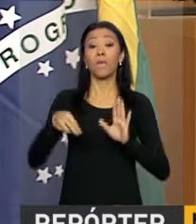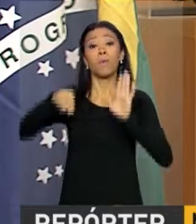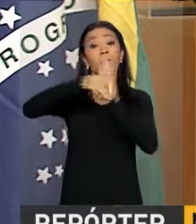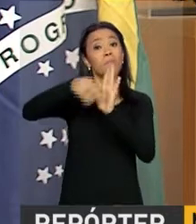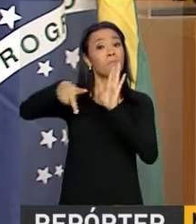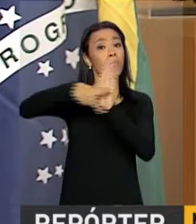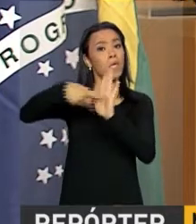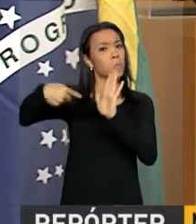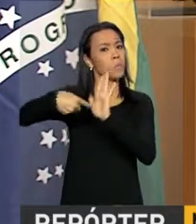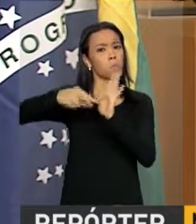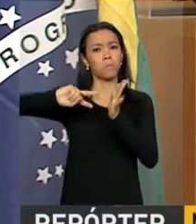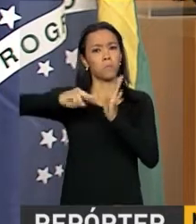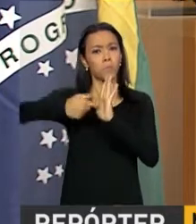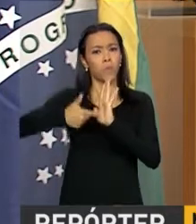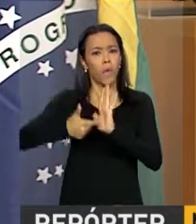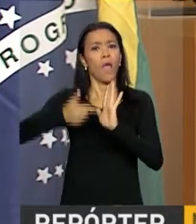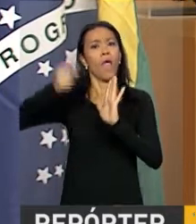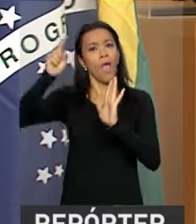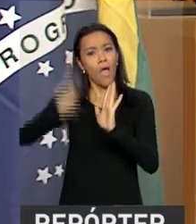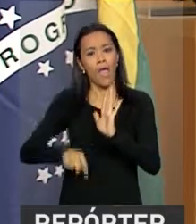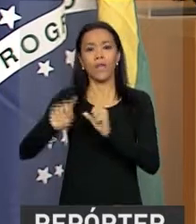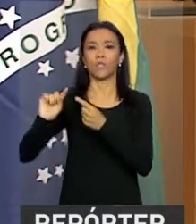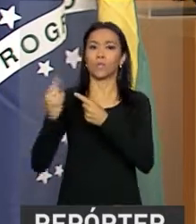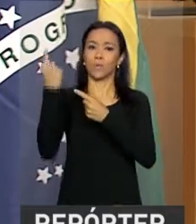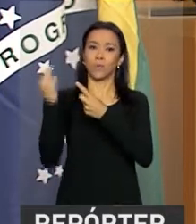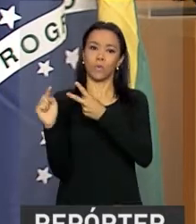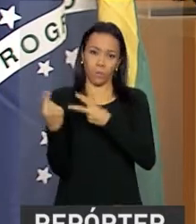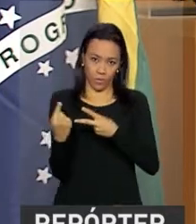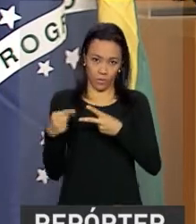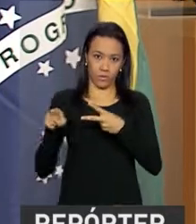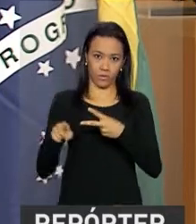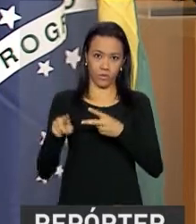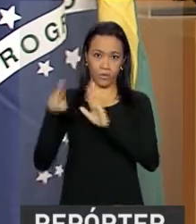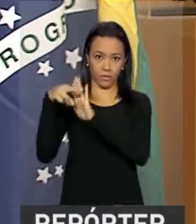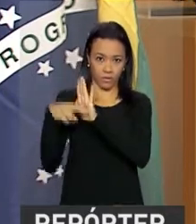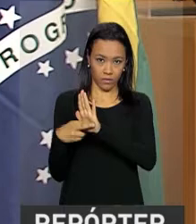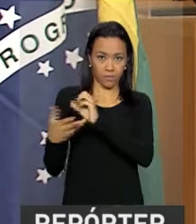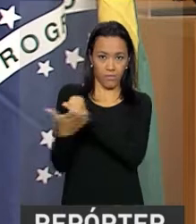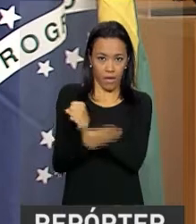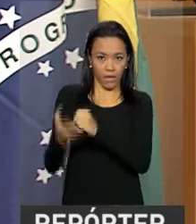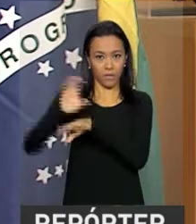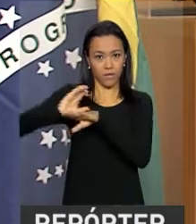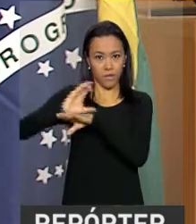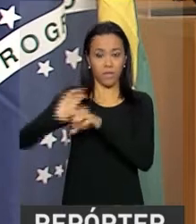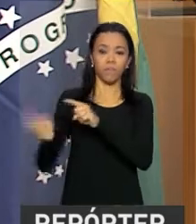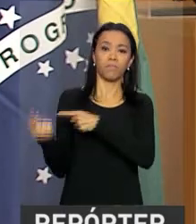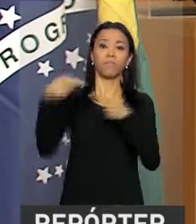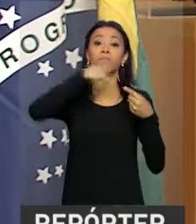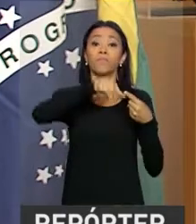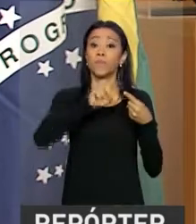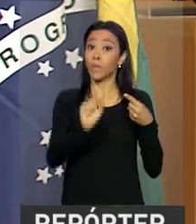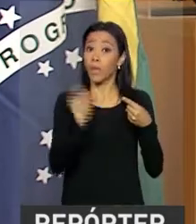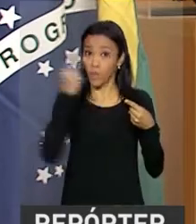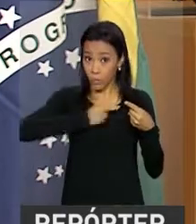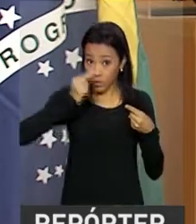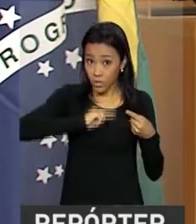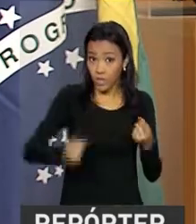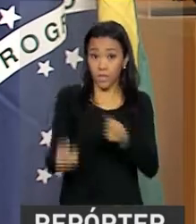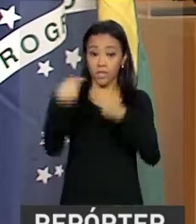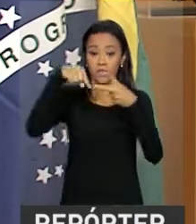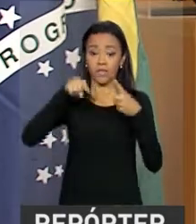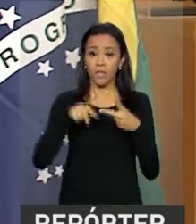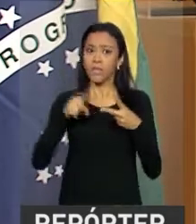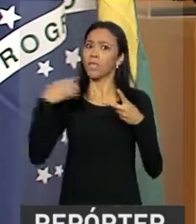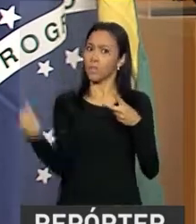ela se dá até um como princípio dois elementos constitucionais 2 duas bases funcionais de um lado a urgência e de